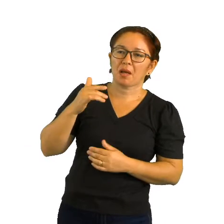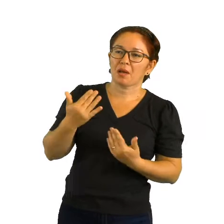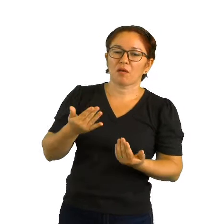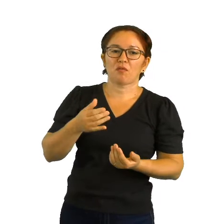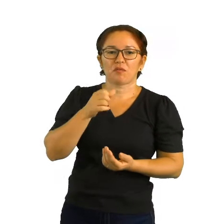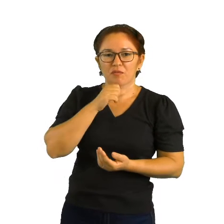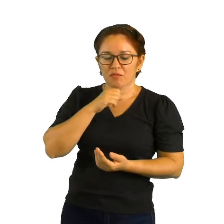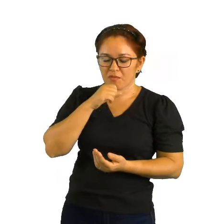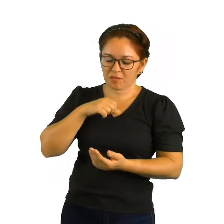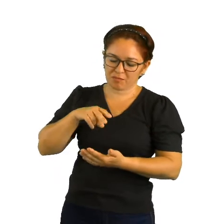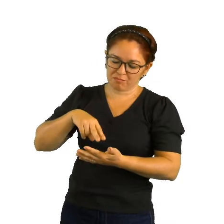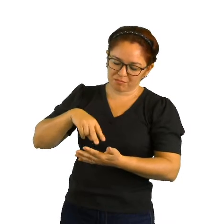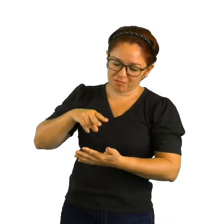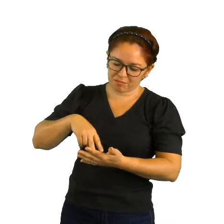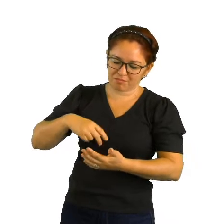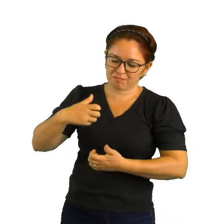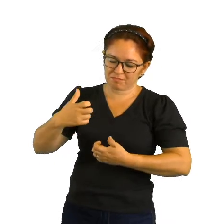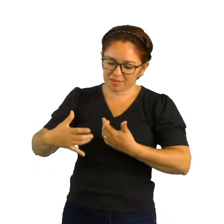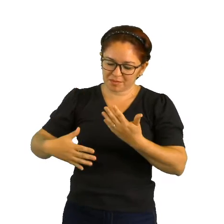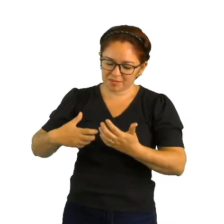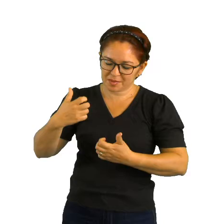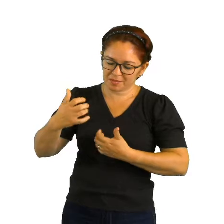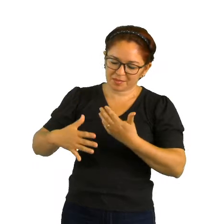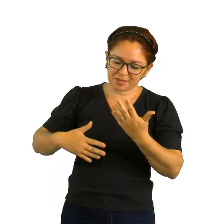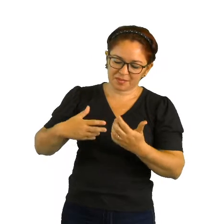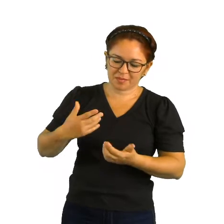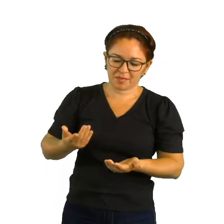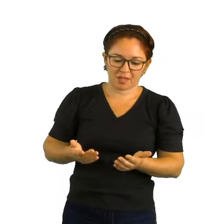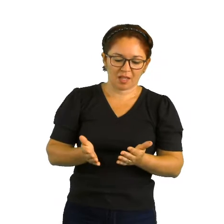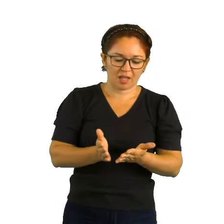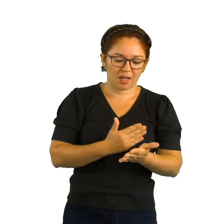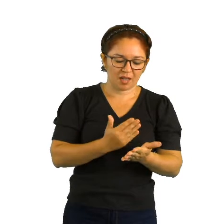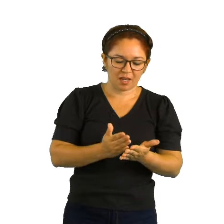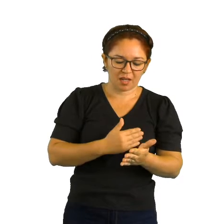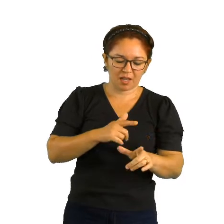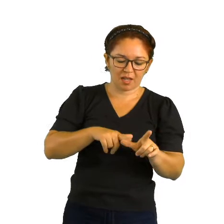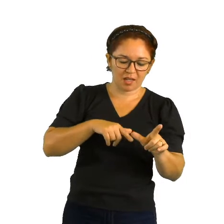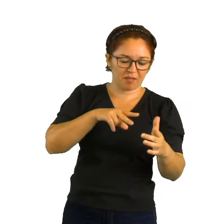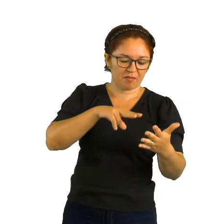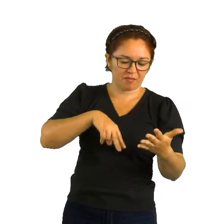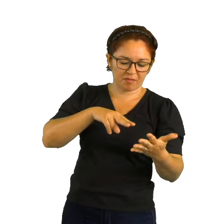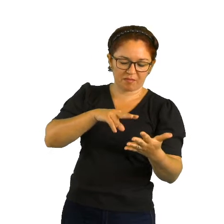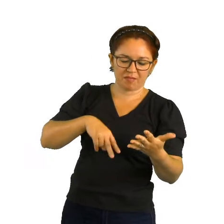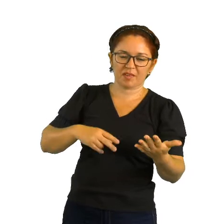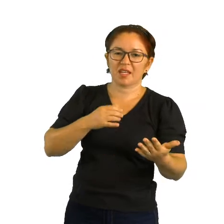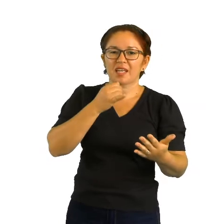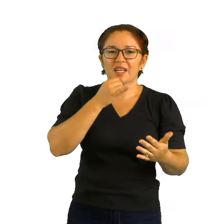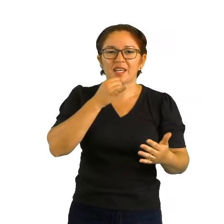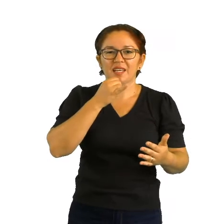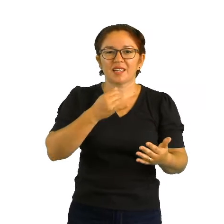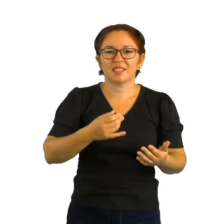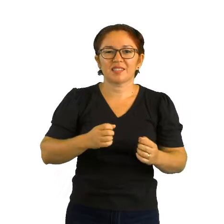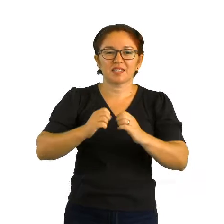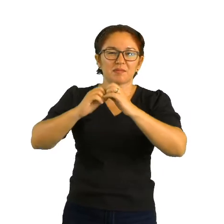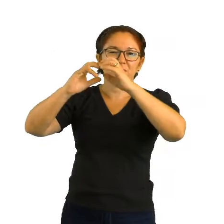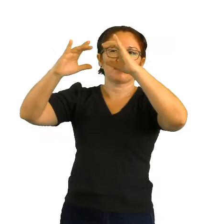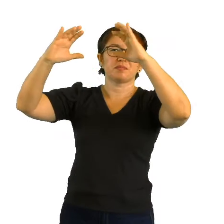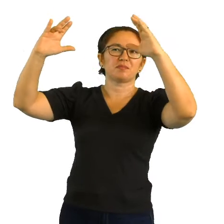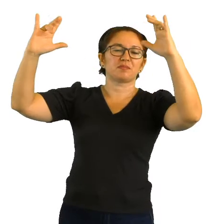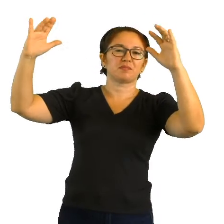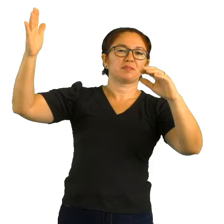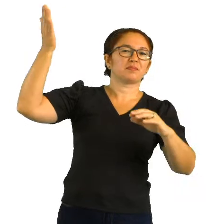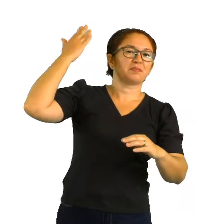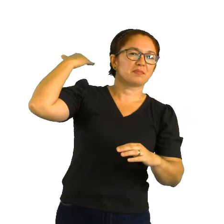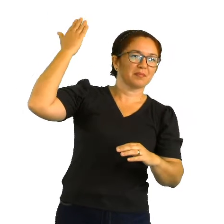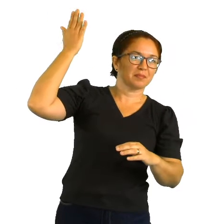as crianças histórias que se passam em reinos distantes e envolvem